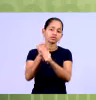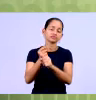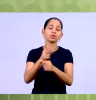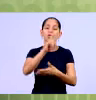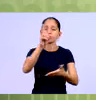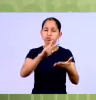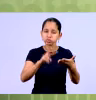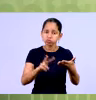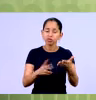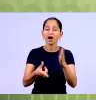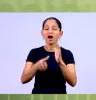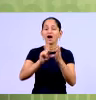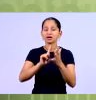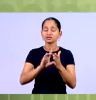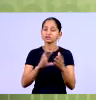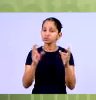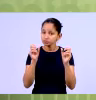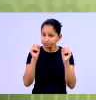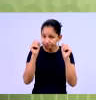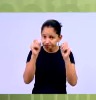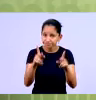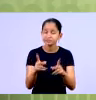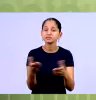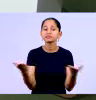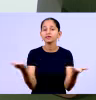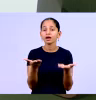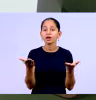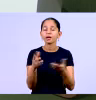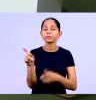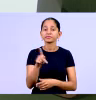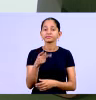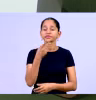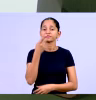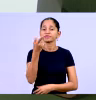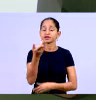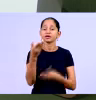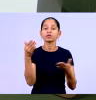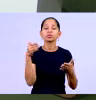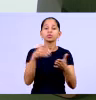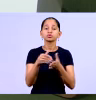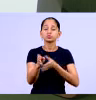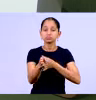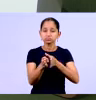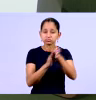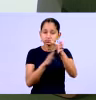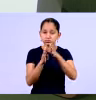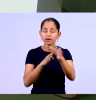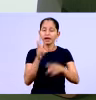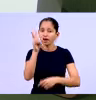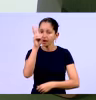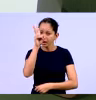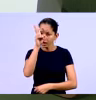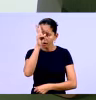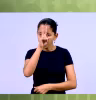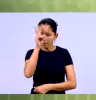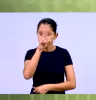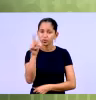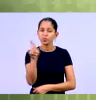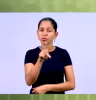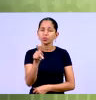o material que foi passado até então. E, professora, vale até como um último esclarecimento, eu lembro que houve a pergunta do que